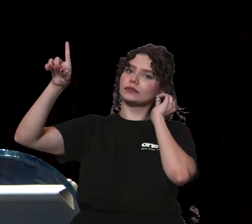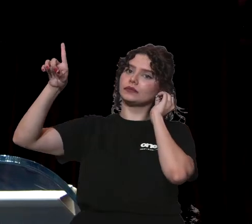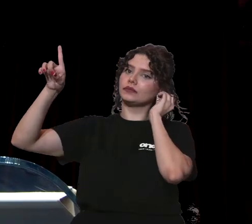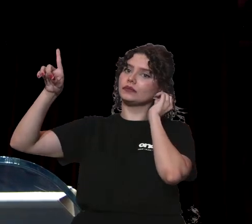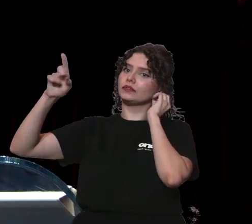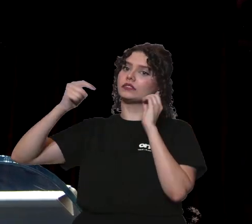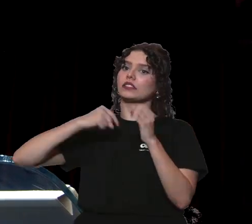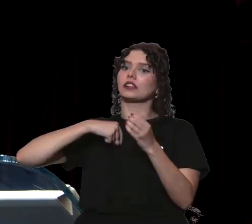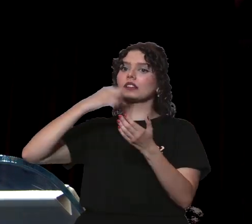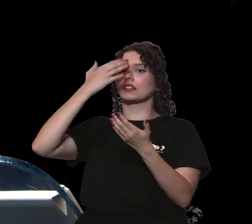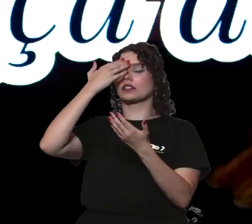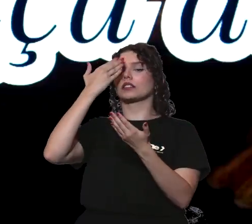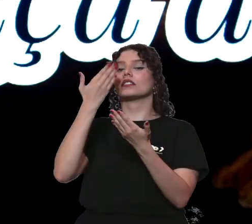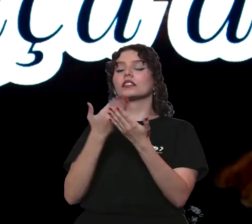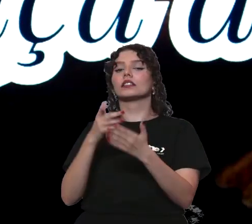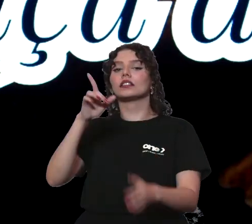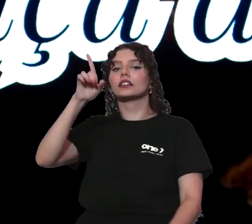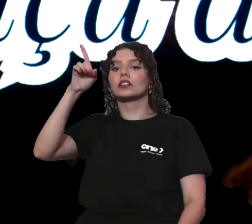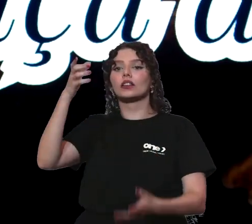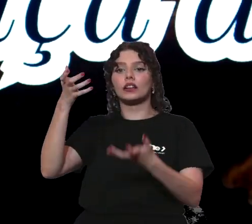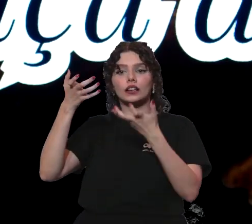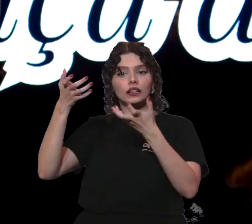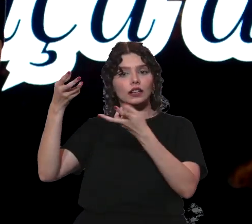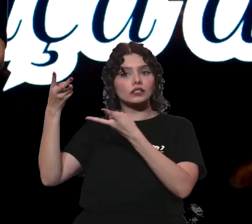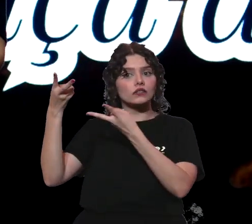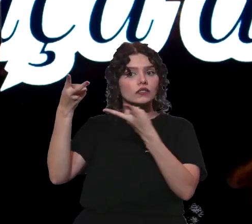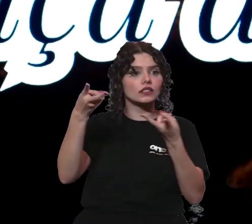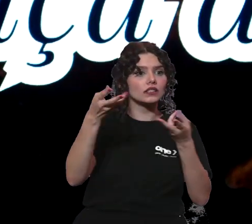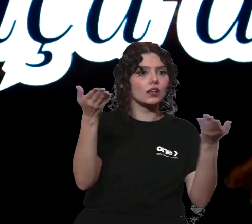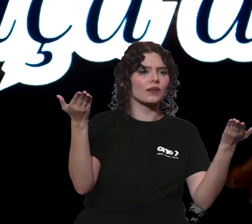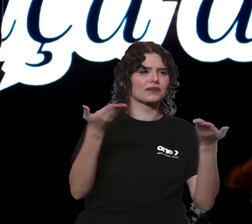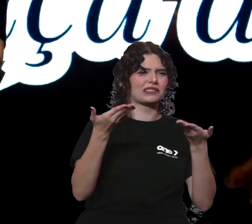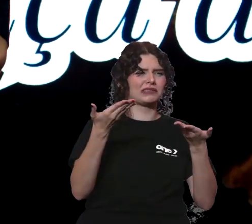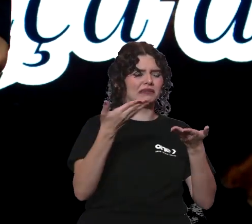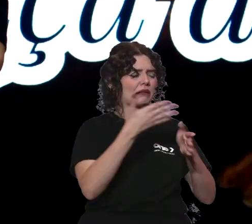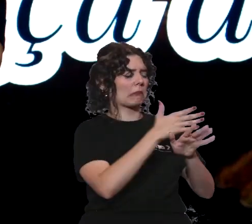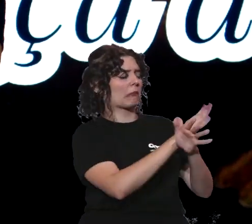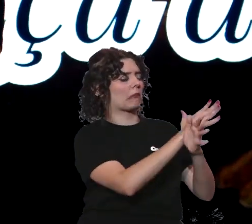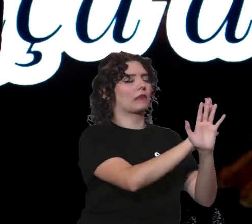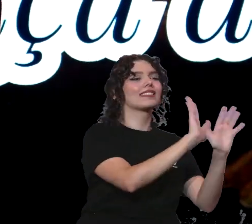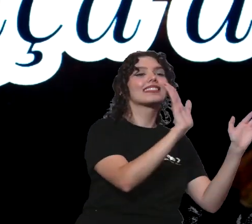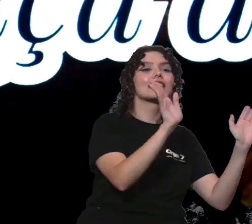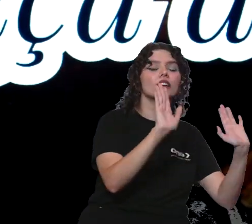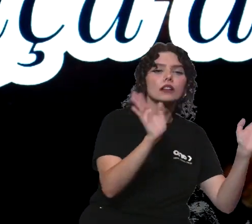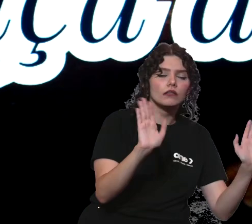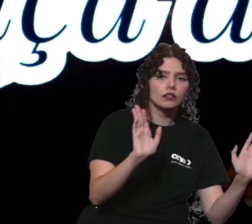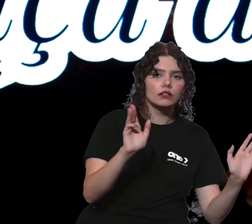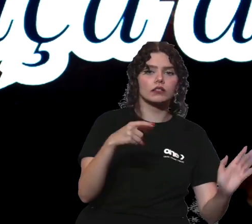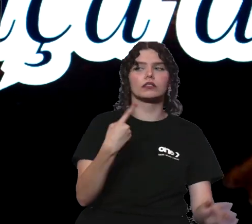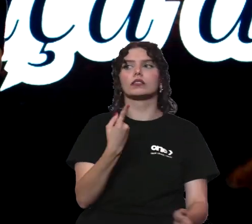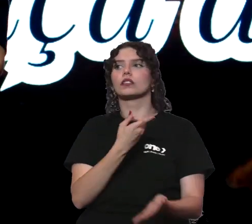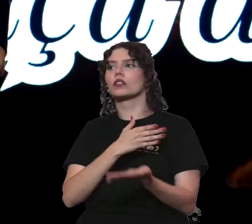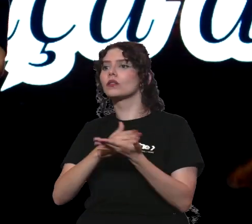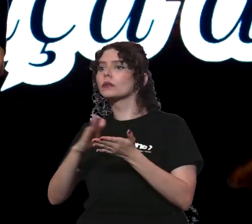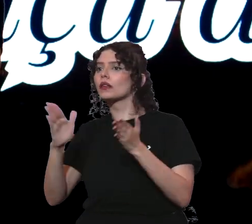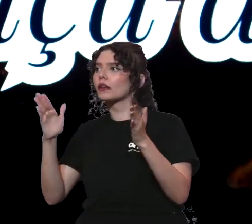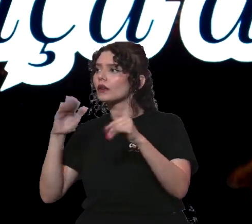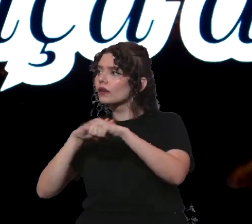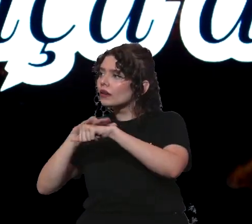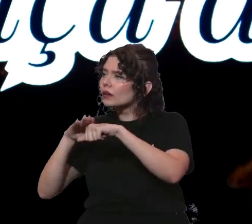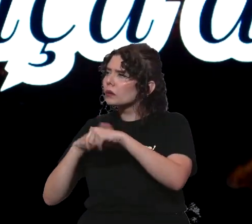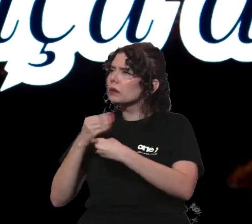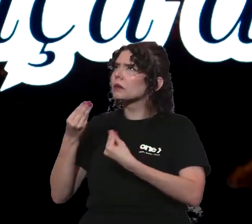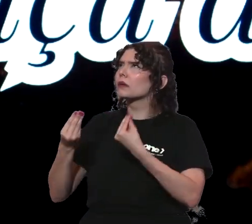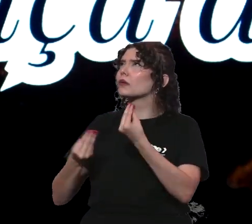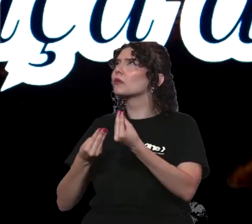Eu creio que Deus quer te visitar hoje, não se distrai. E a gente começou a conversar sobre como nós podemos